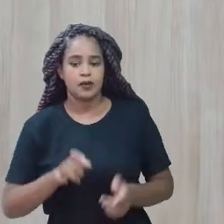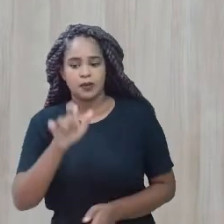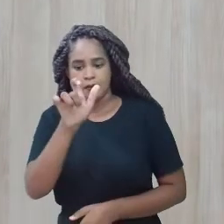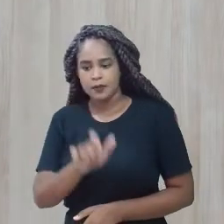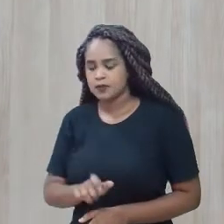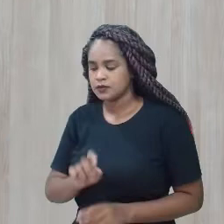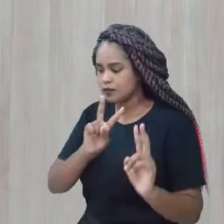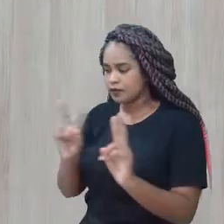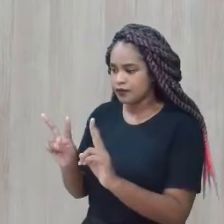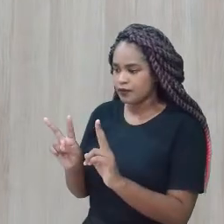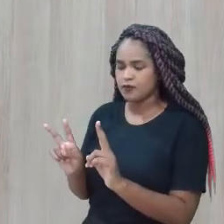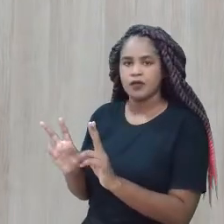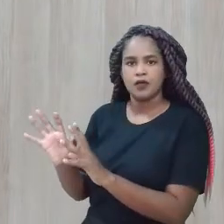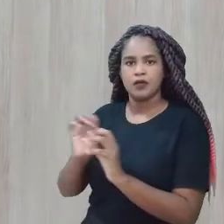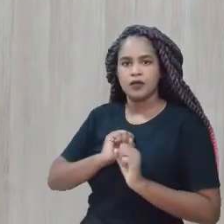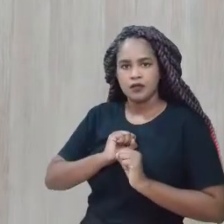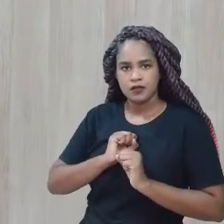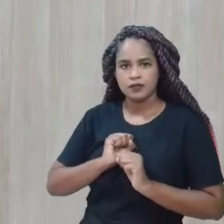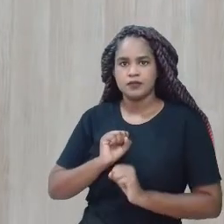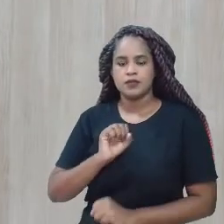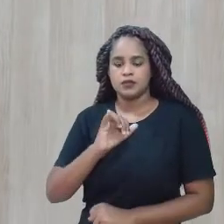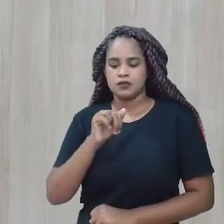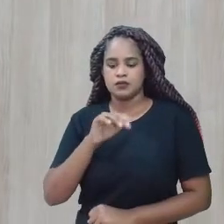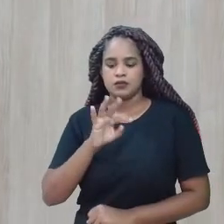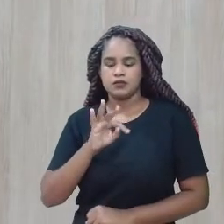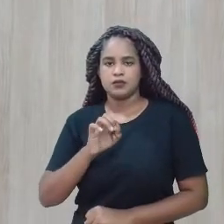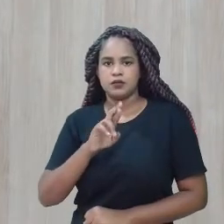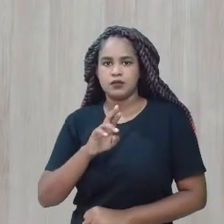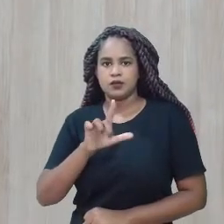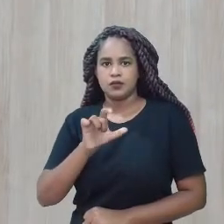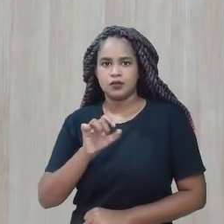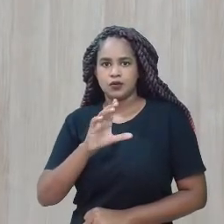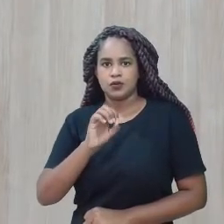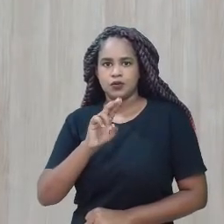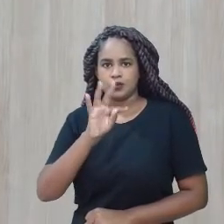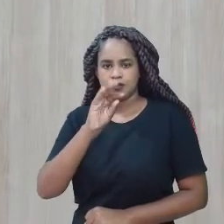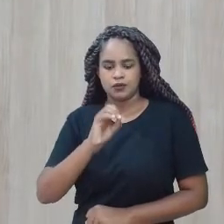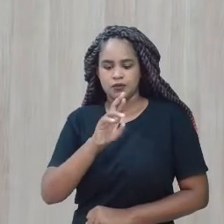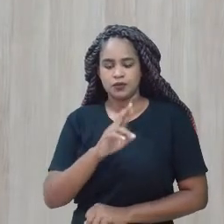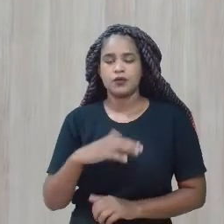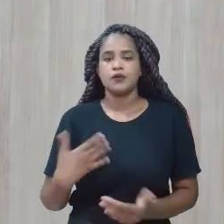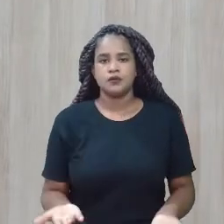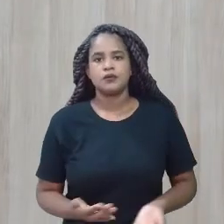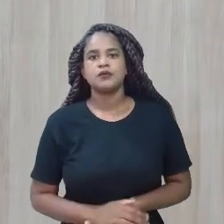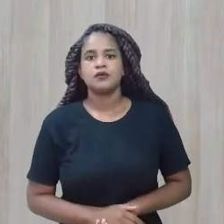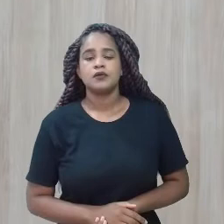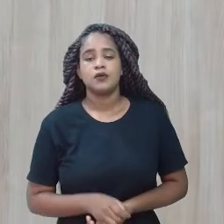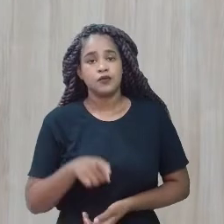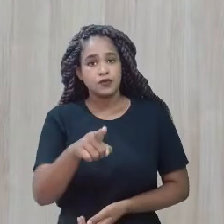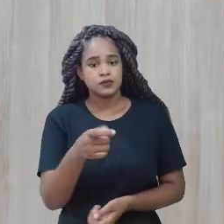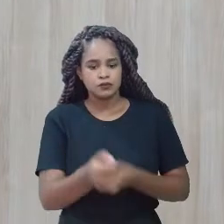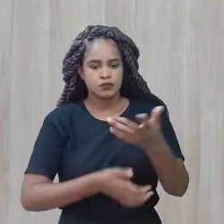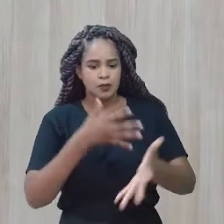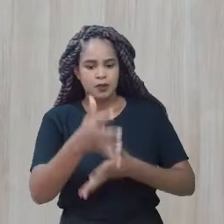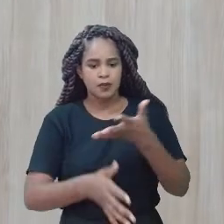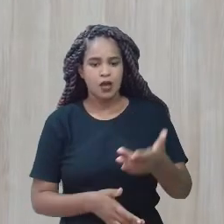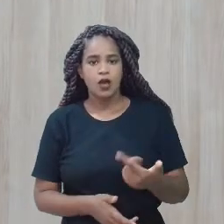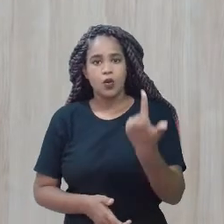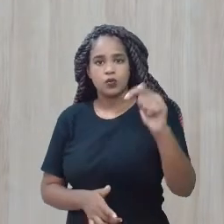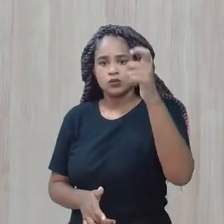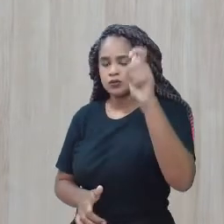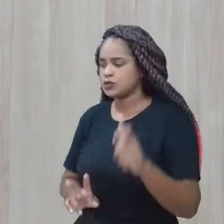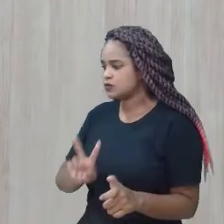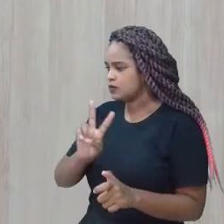a mensagem, não é? Então, quando você está falando, o outro está compreendendo o que você está falando. Ou